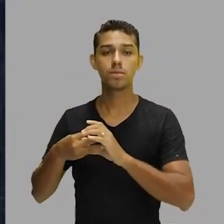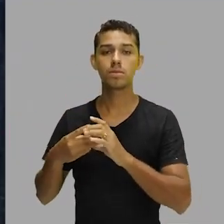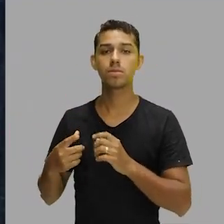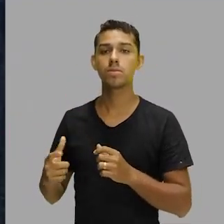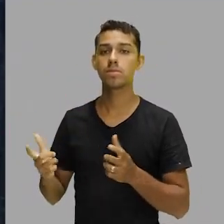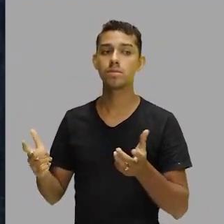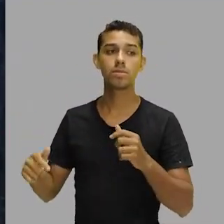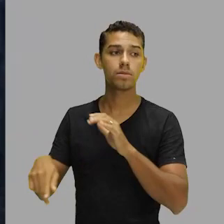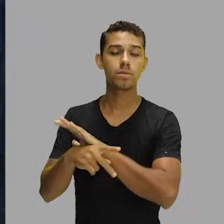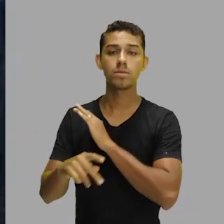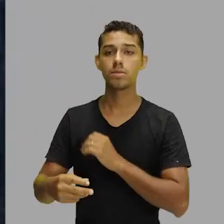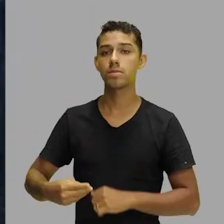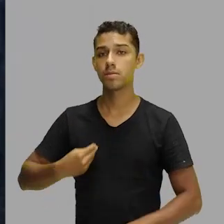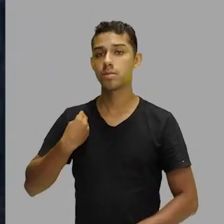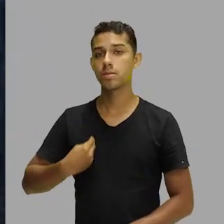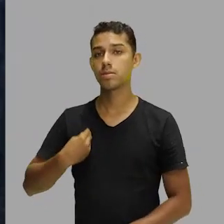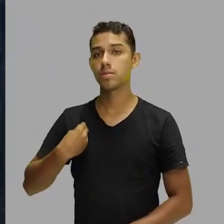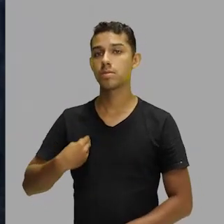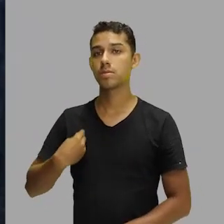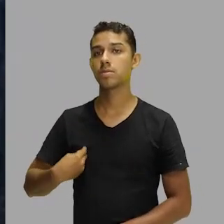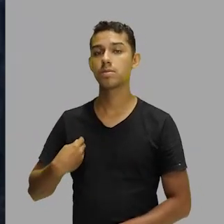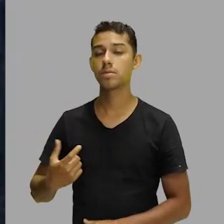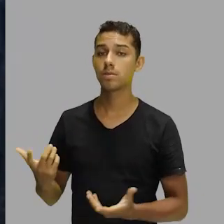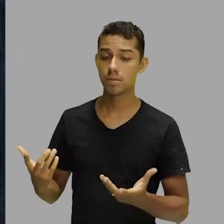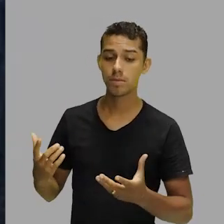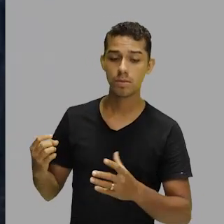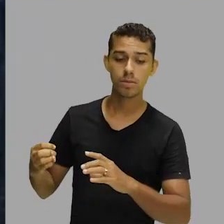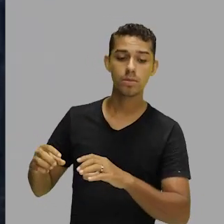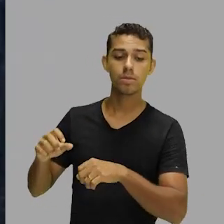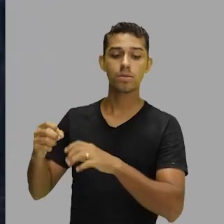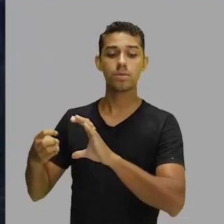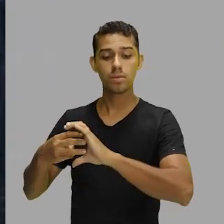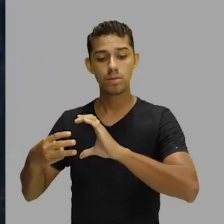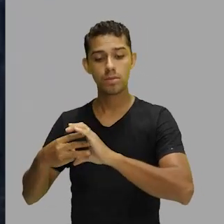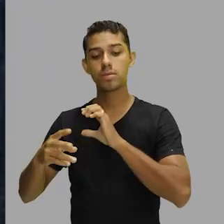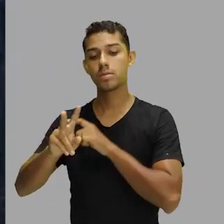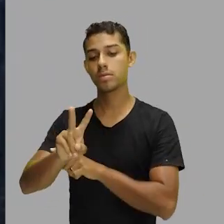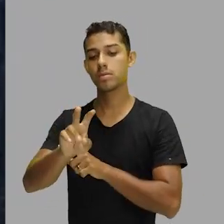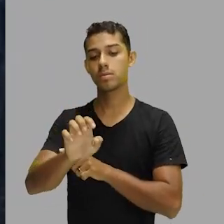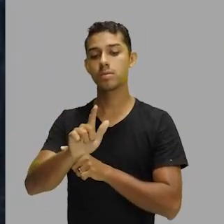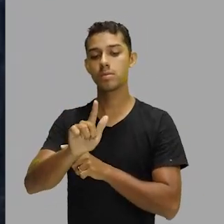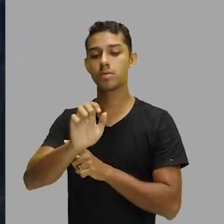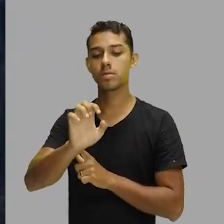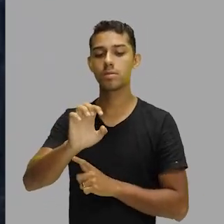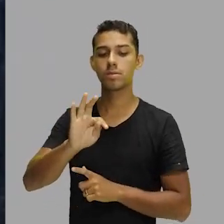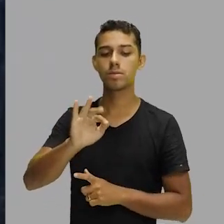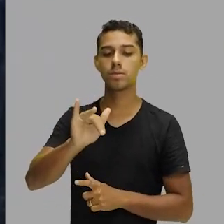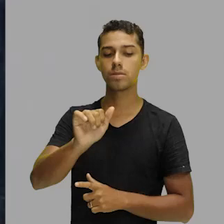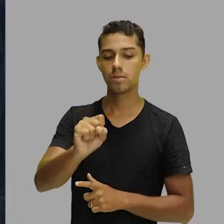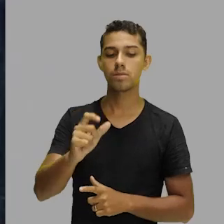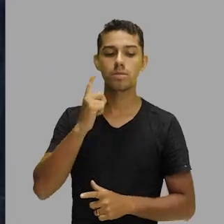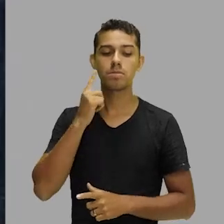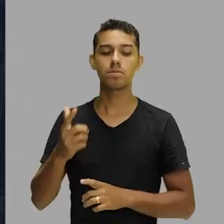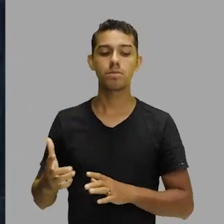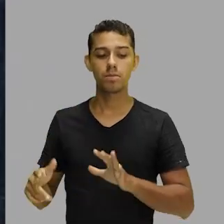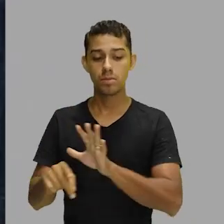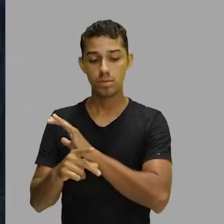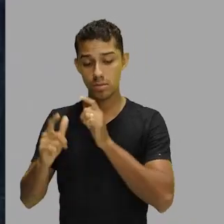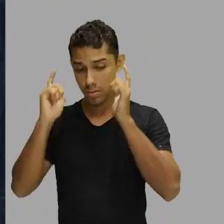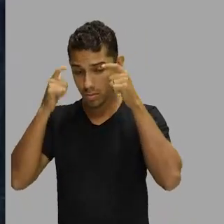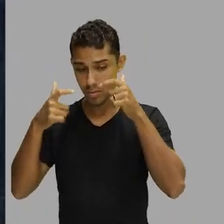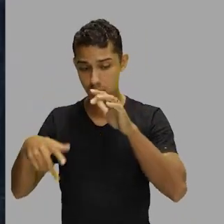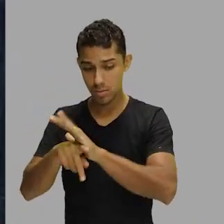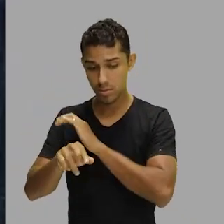pessoal, também está presente em células vegetais. Inclusive, os indivíduos do reino Monera,